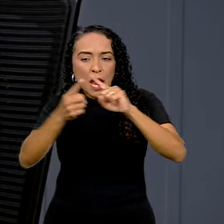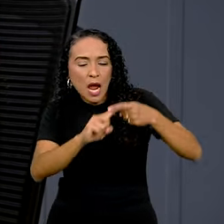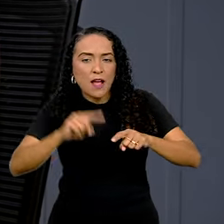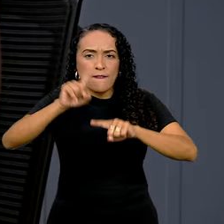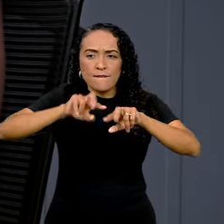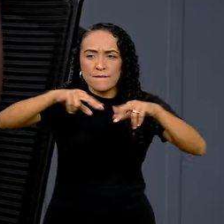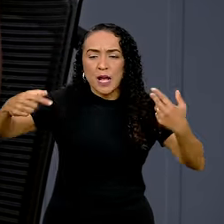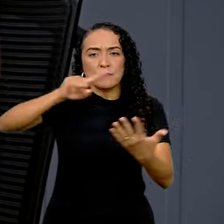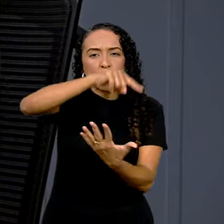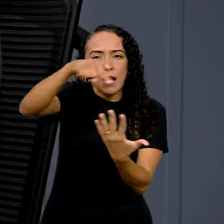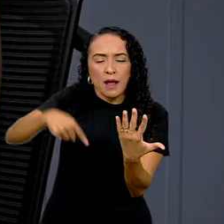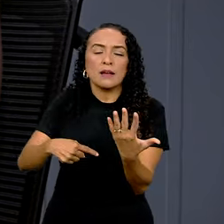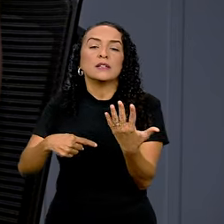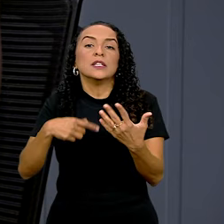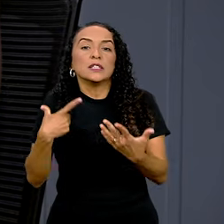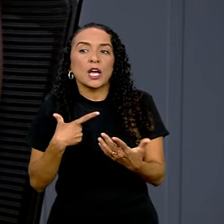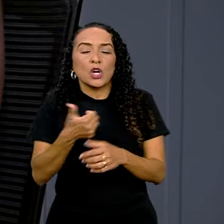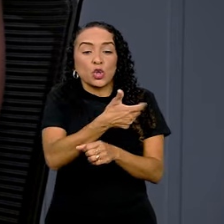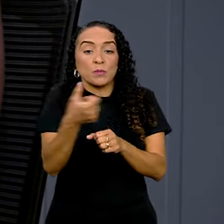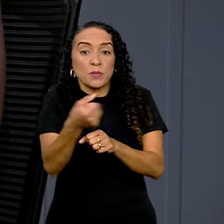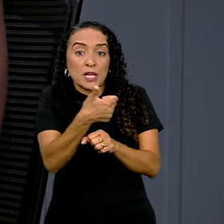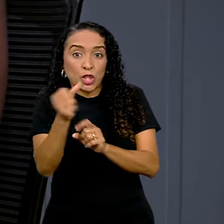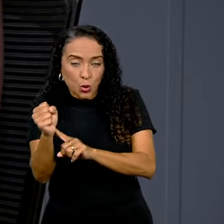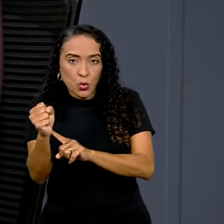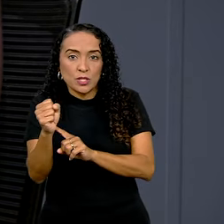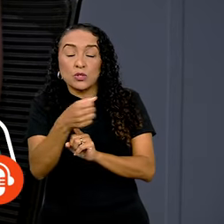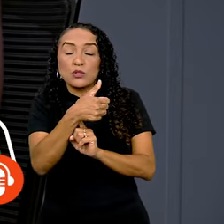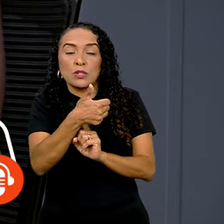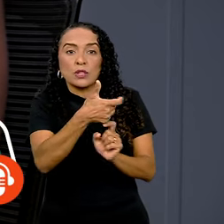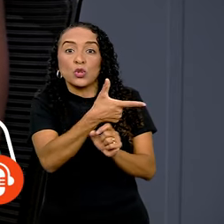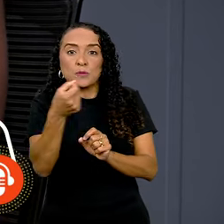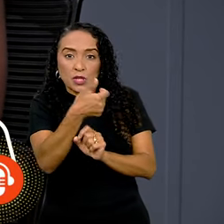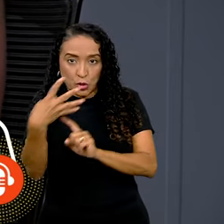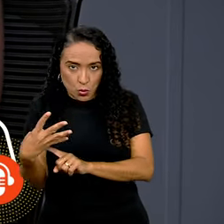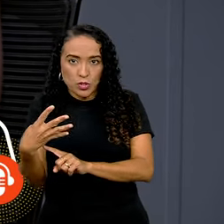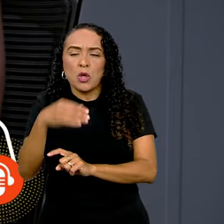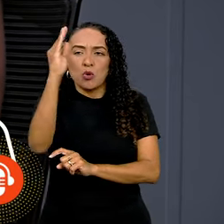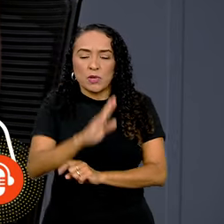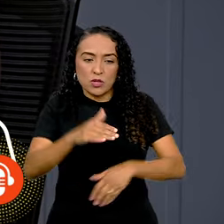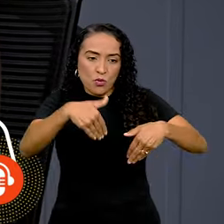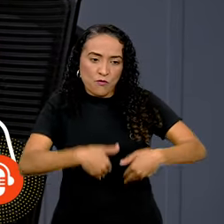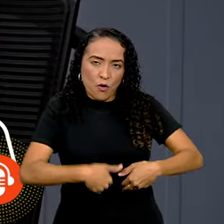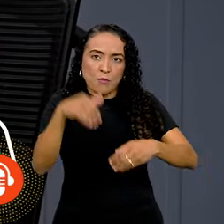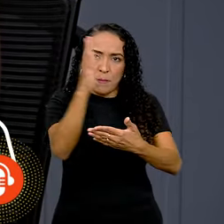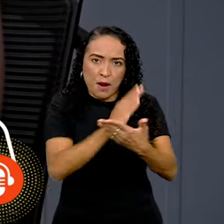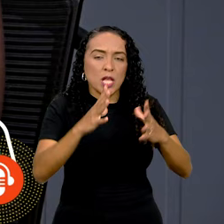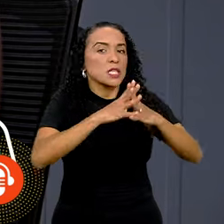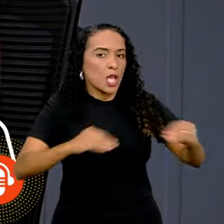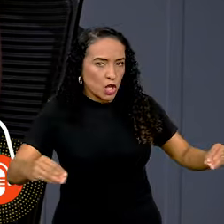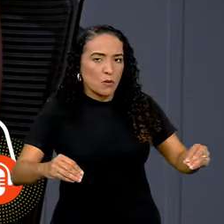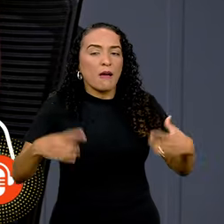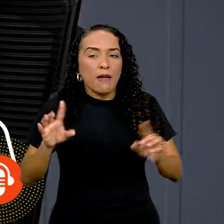instrumentos né então a gente em 2014 a gente saiu do mapa da fome e isso é resultado dessas políticas